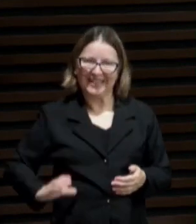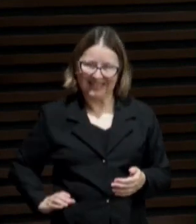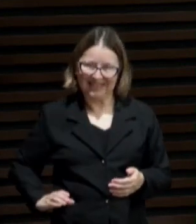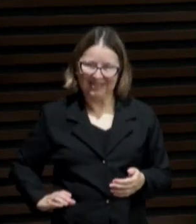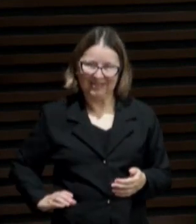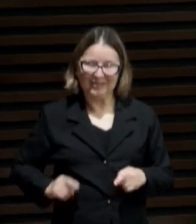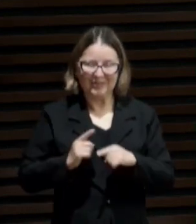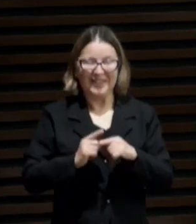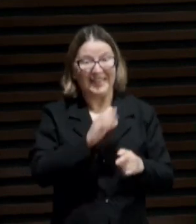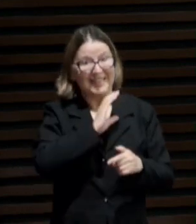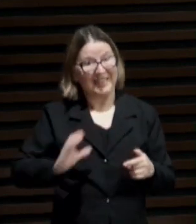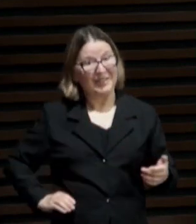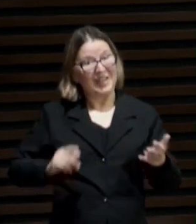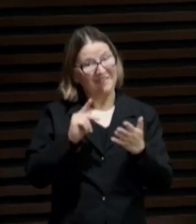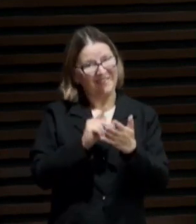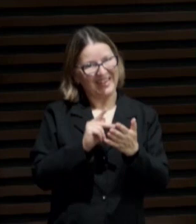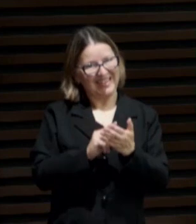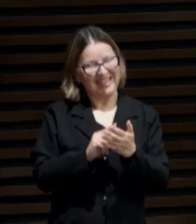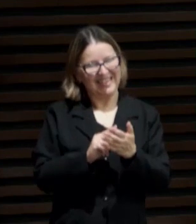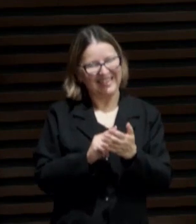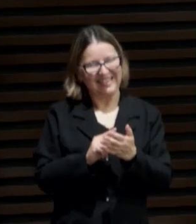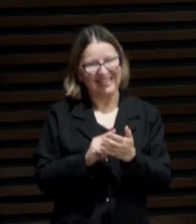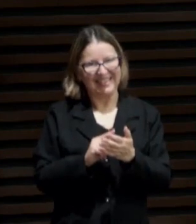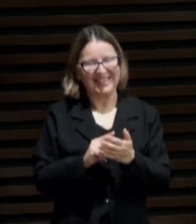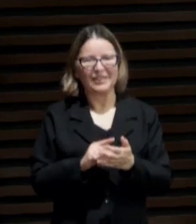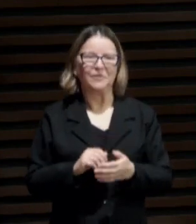verdade. Ele é a encarnação da verdade.